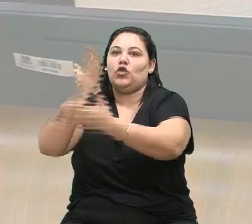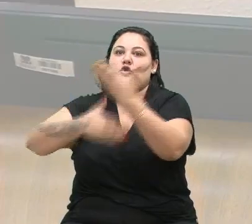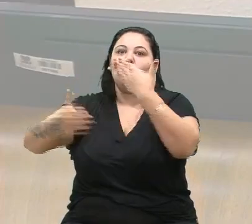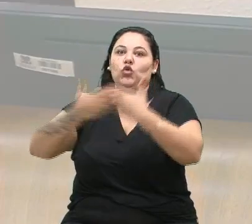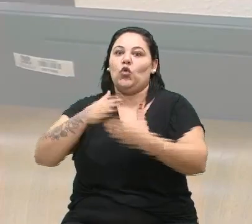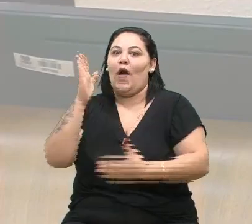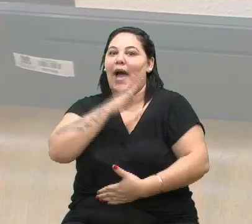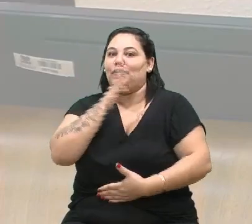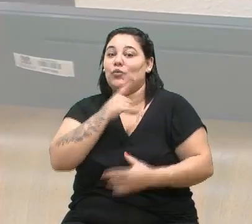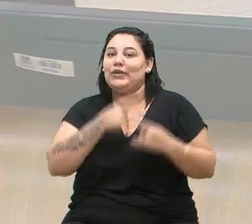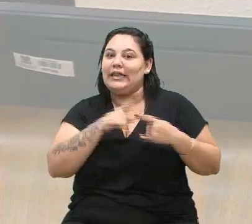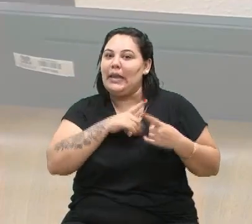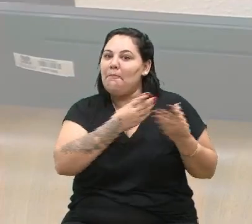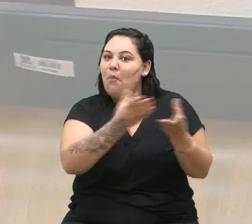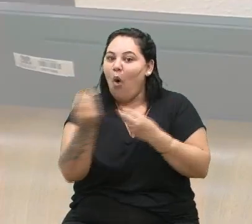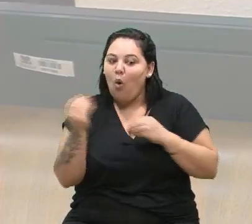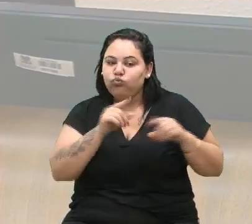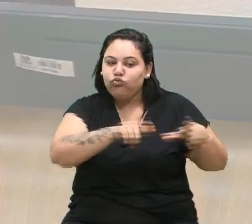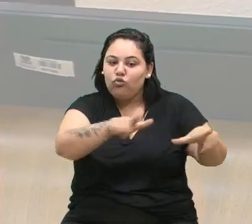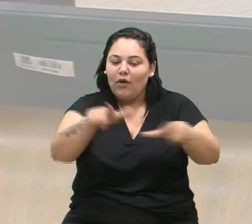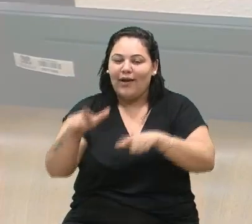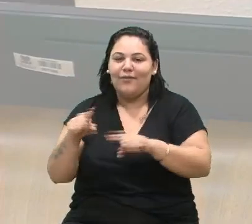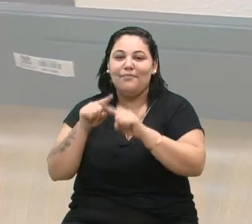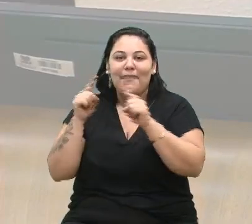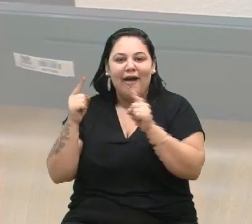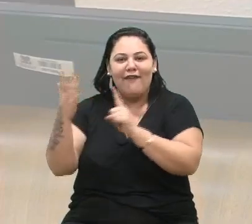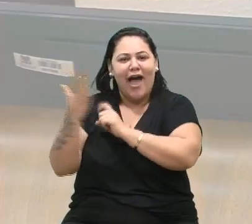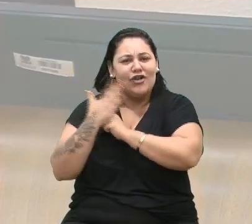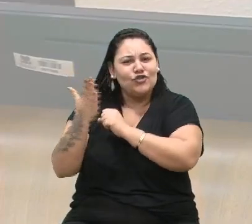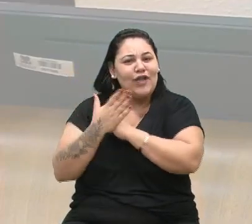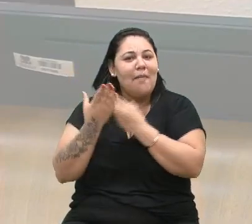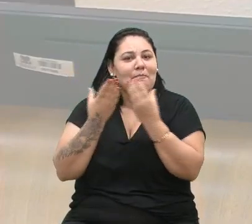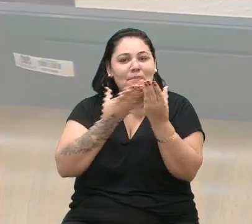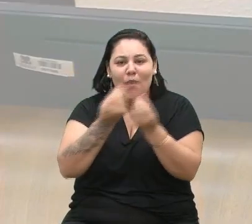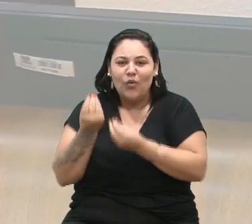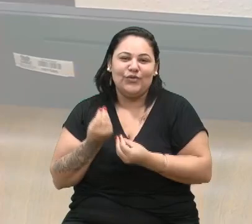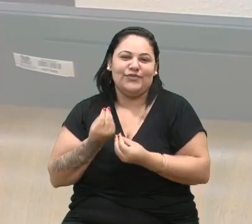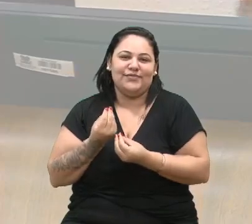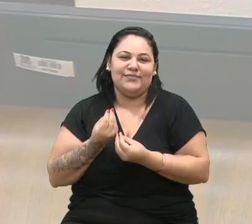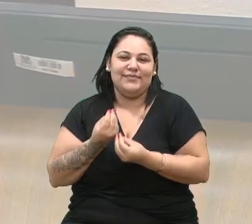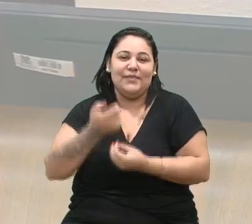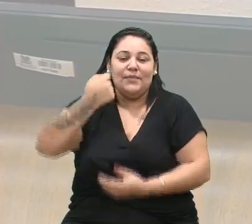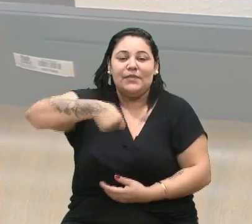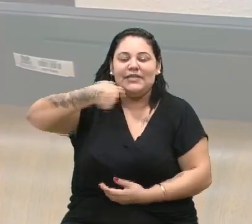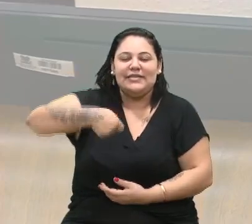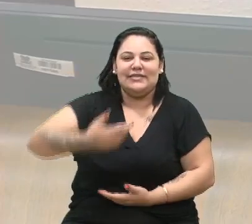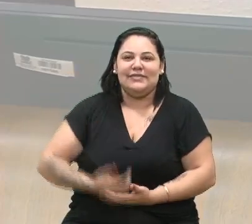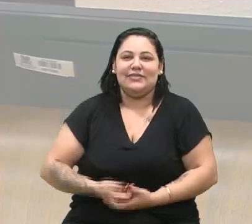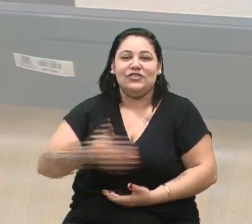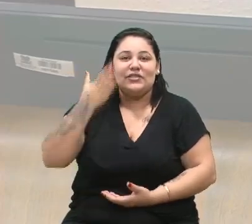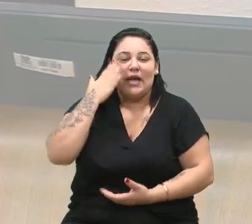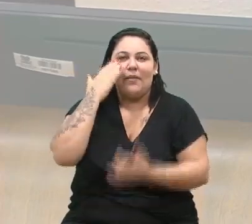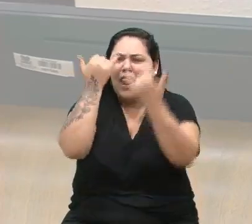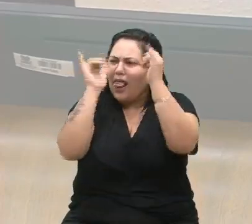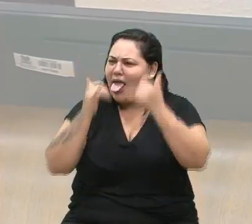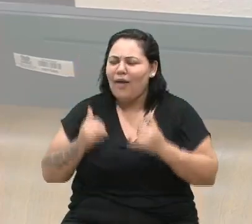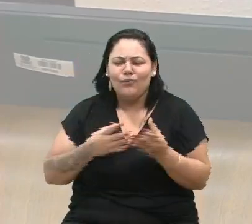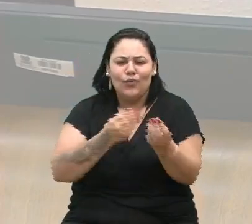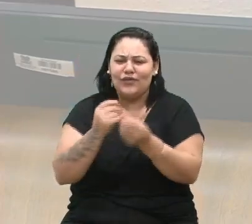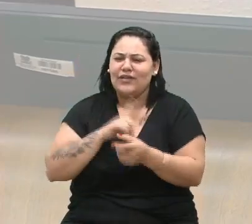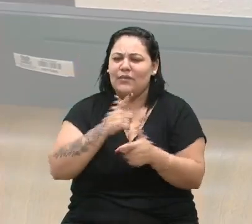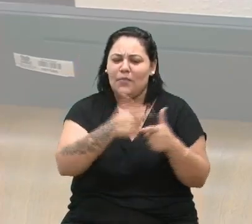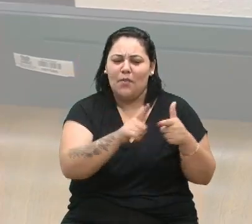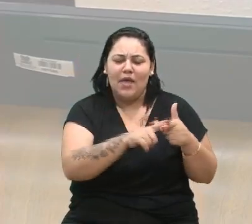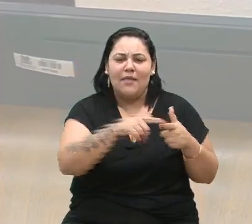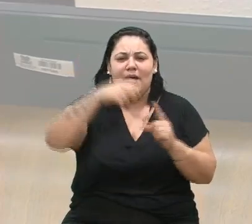é muito, mas que vai nos ajudar naquilo que a gente mais entende que precisa. A gente sabe que os fios são muitos, que tem vários problemas, que a